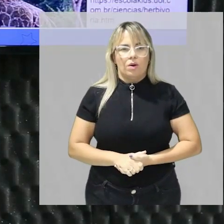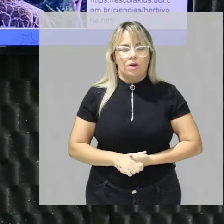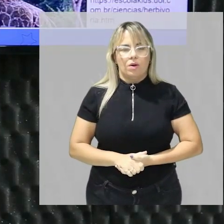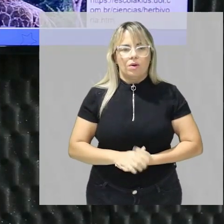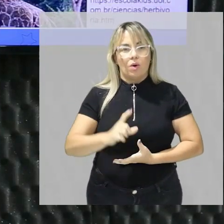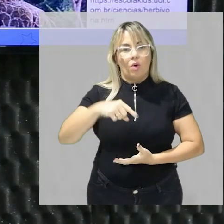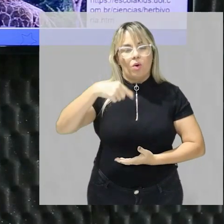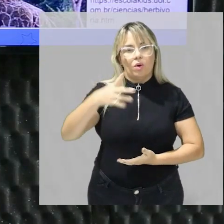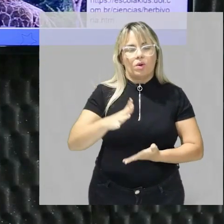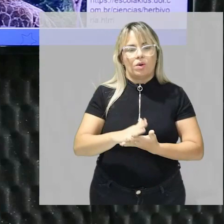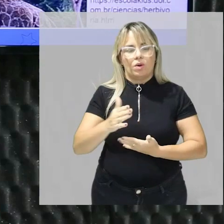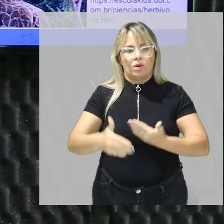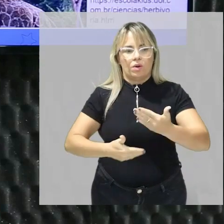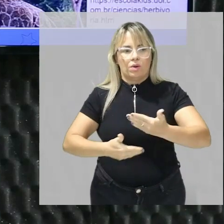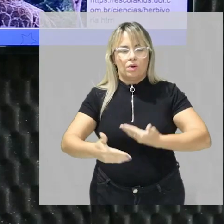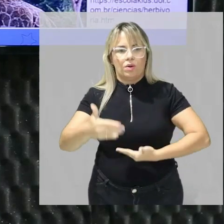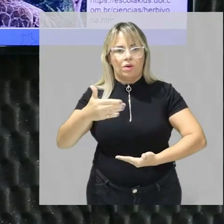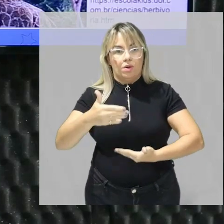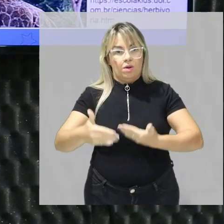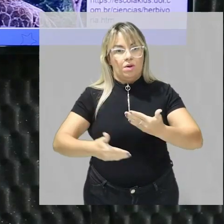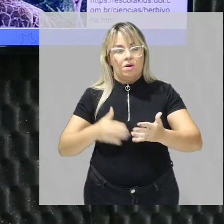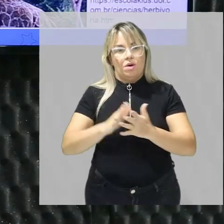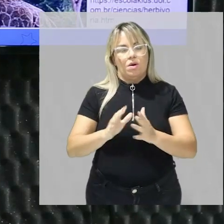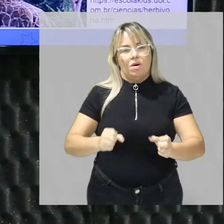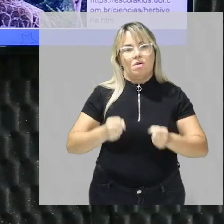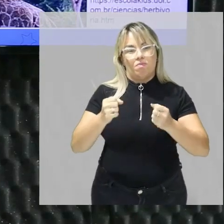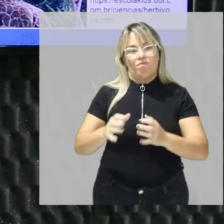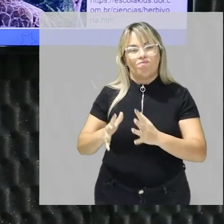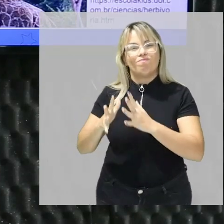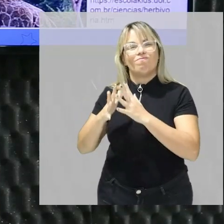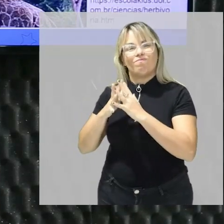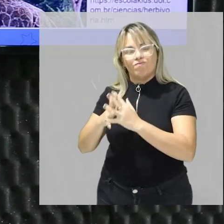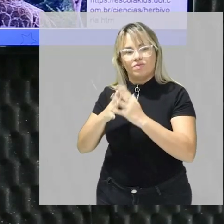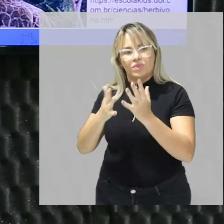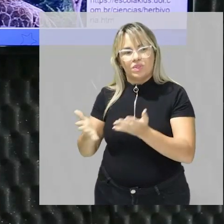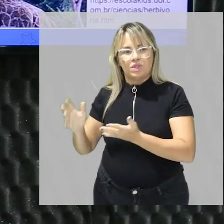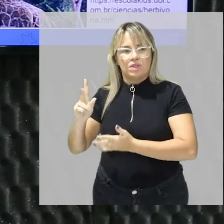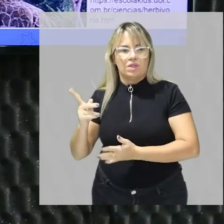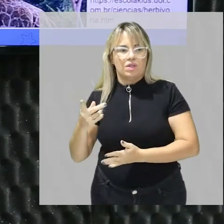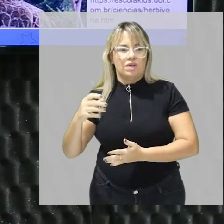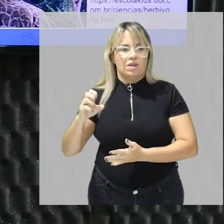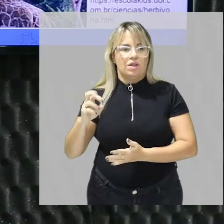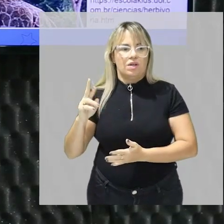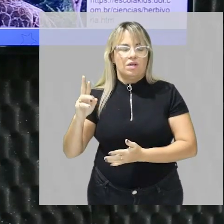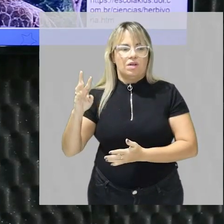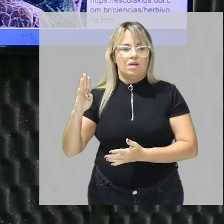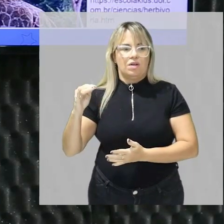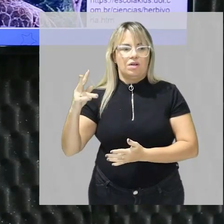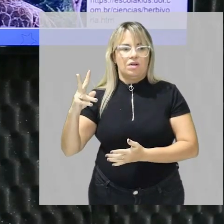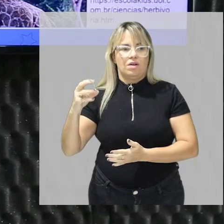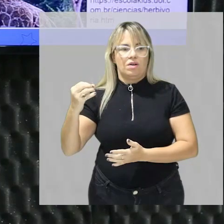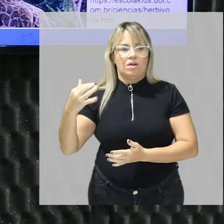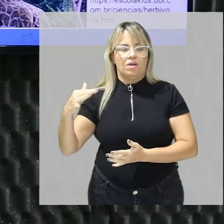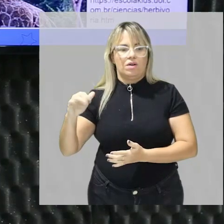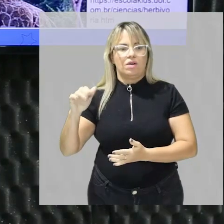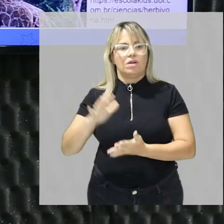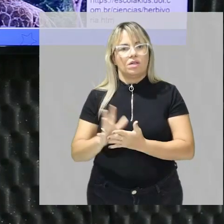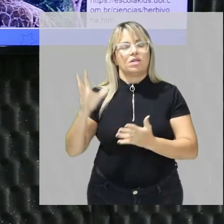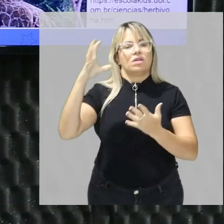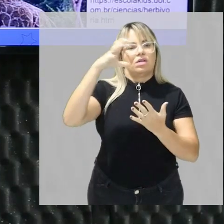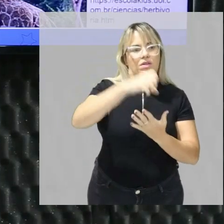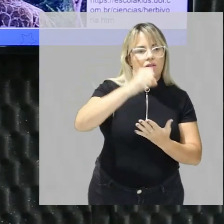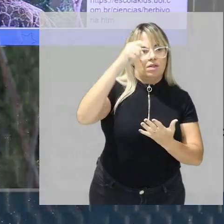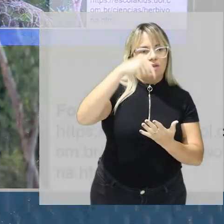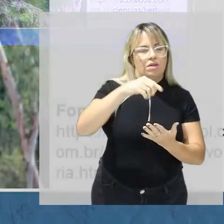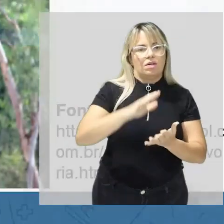Uma relação que pode ser confundida é a herbivoria, porque no caso o indivíduo está comendo o outro indivíduo. Só